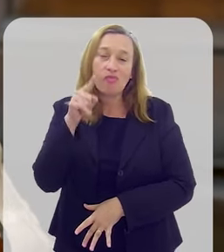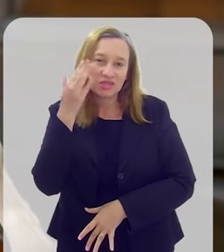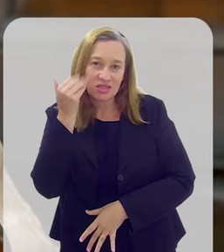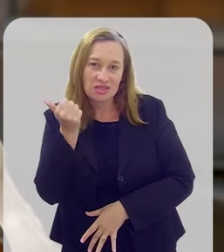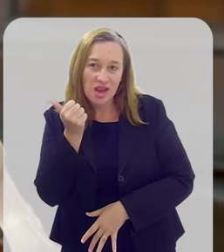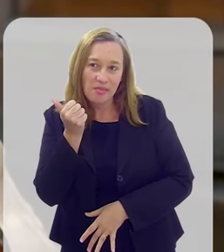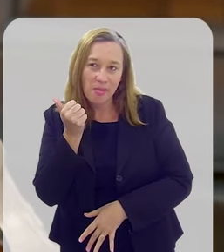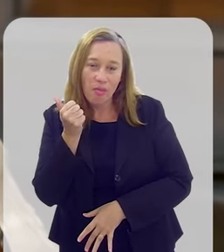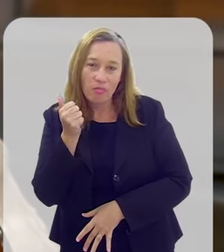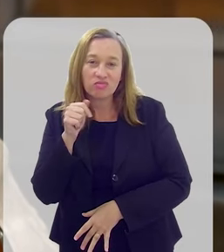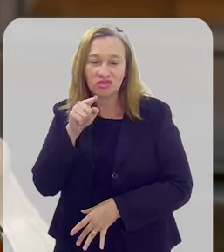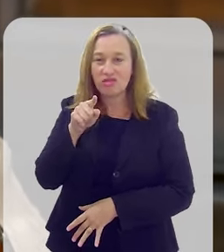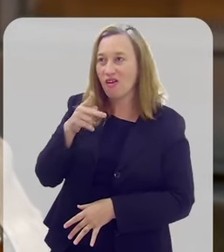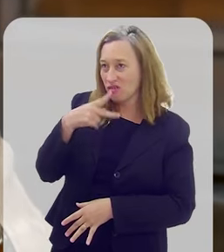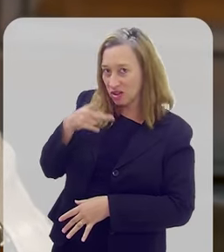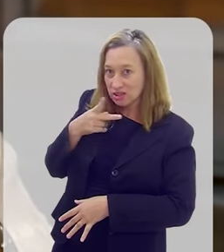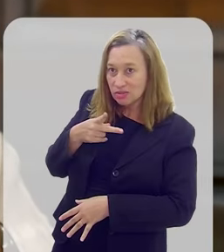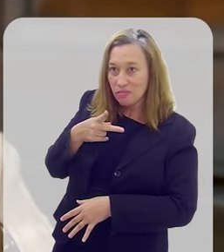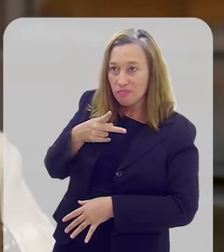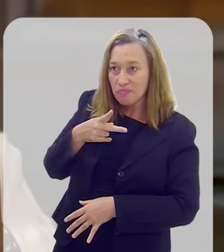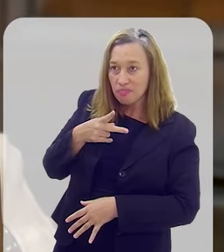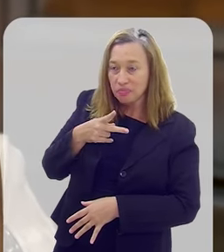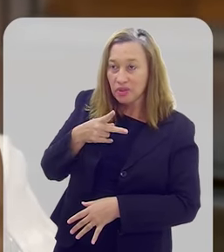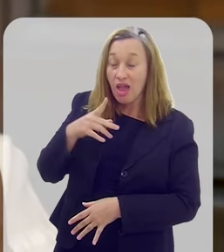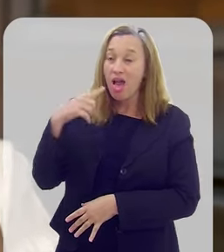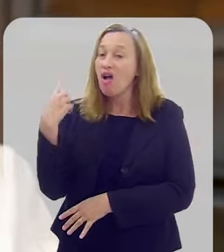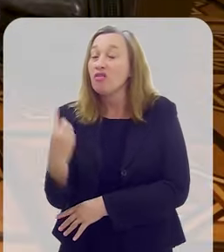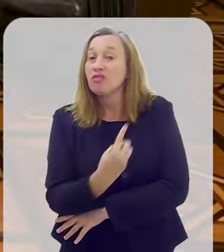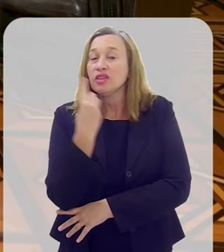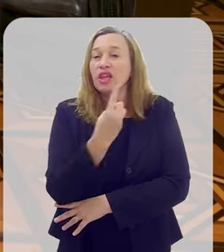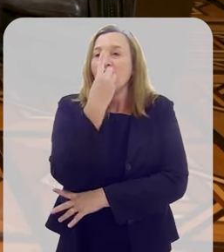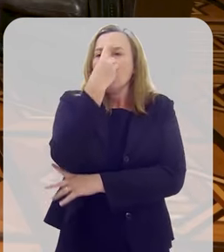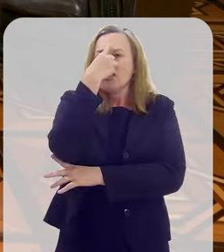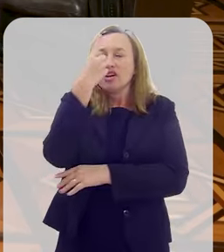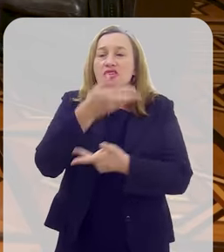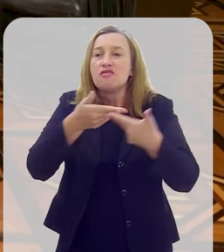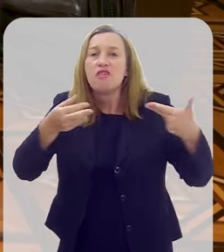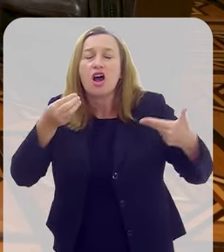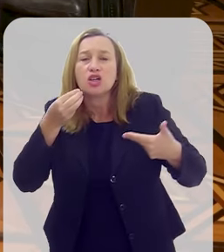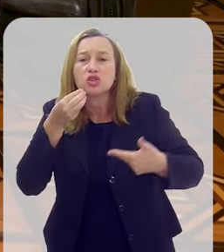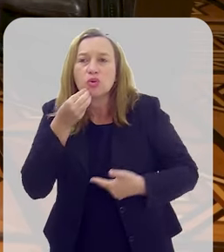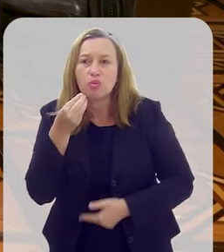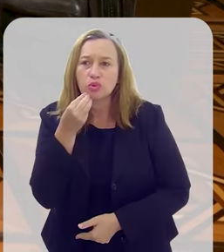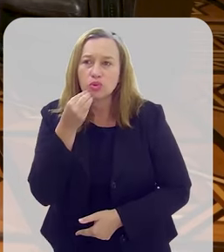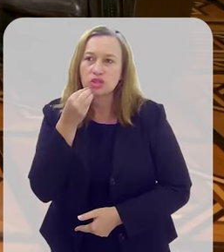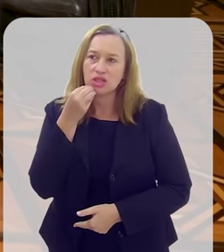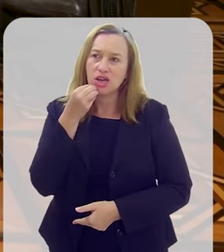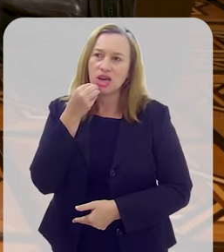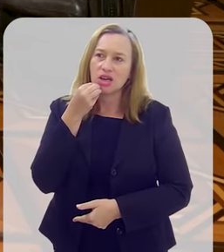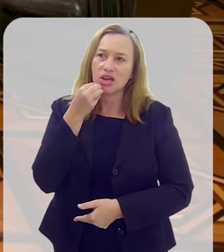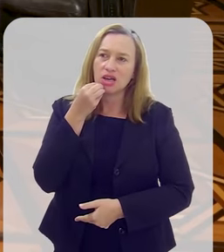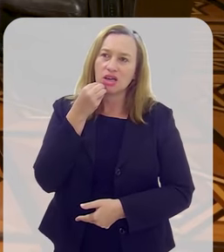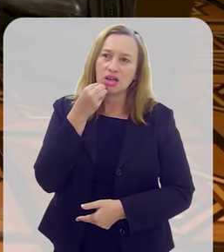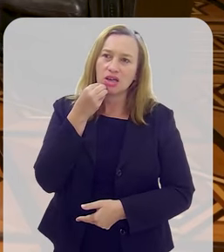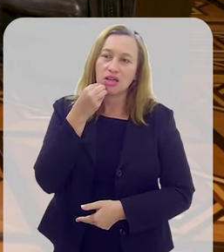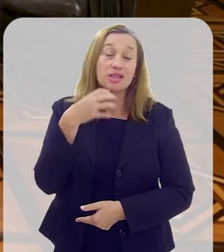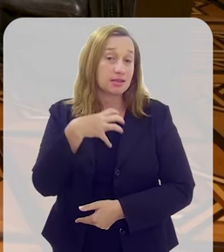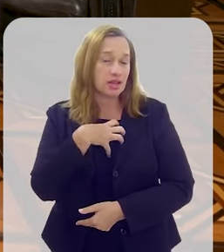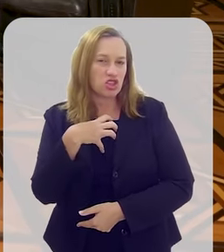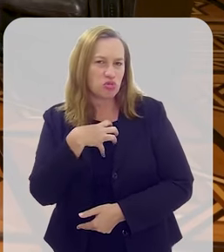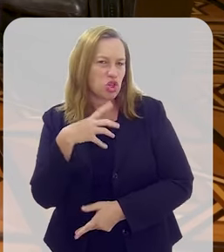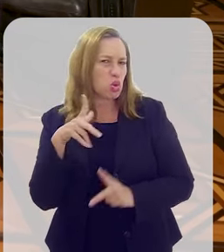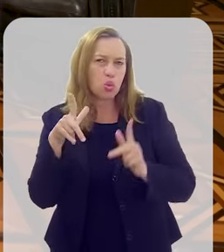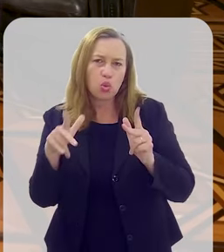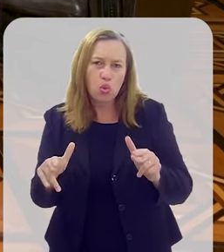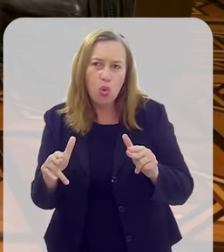falar isso você sabe que você tá dizendo isso Davi em muitas oportunidades também